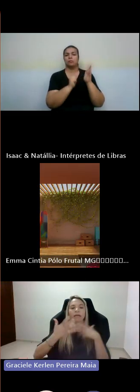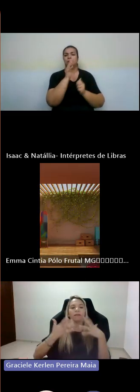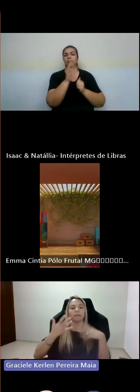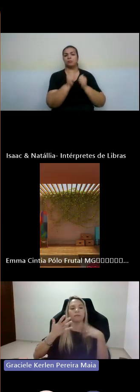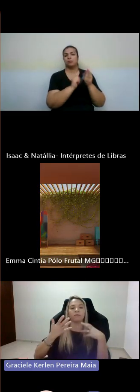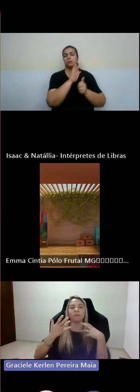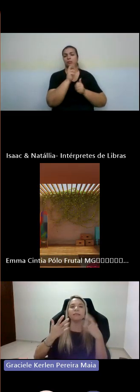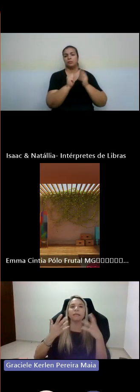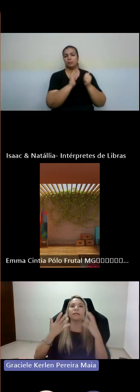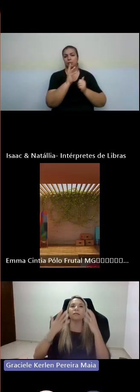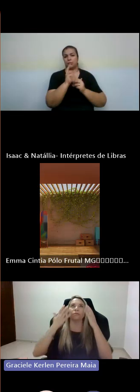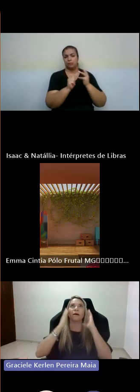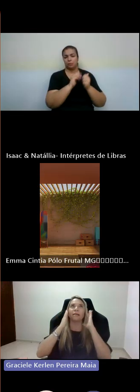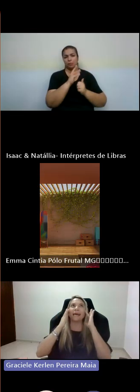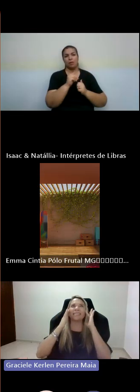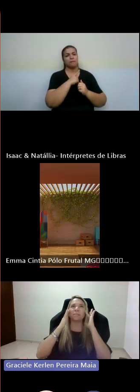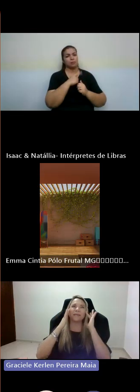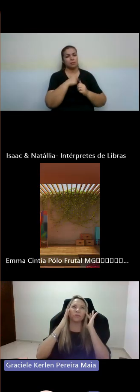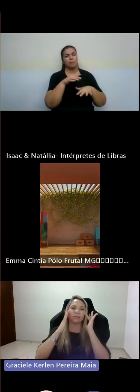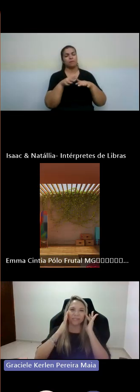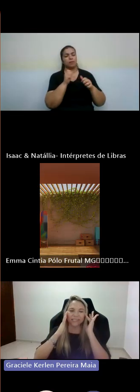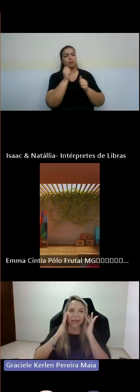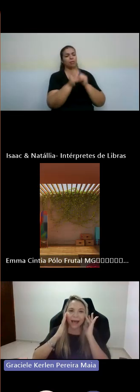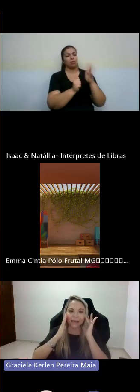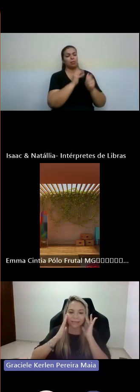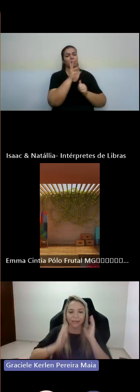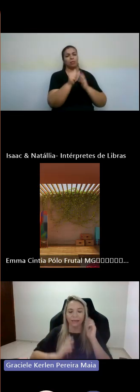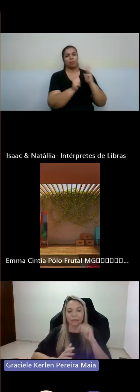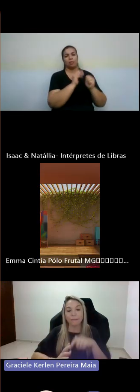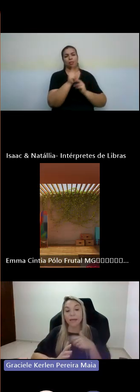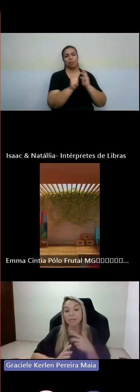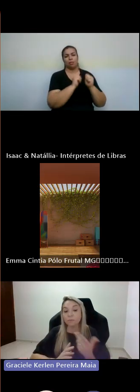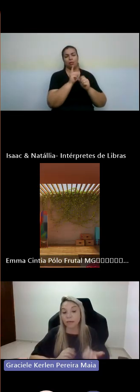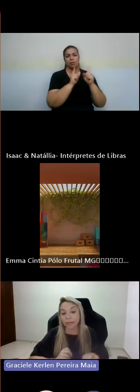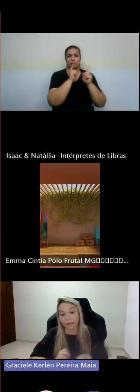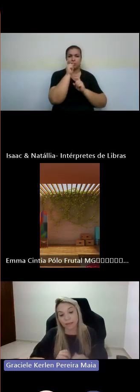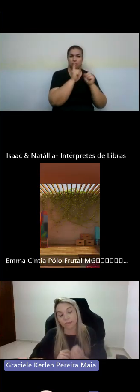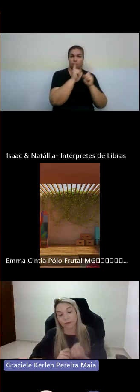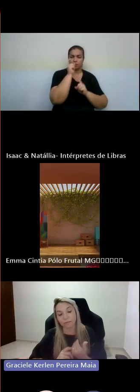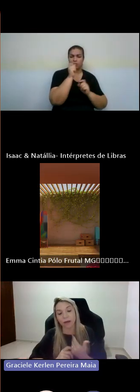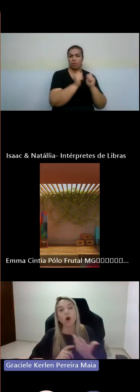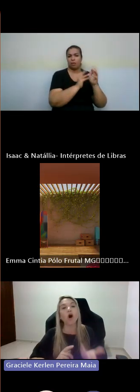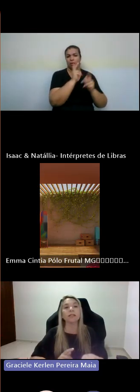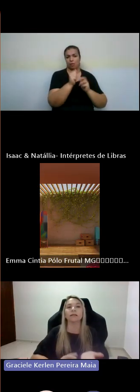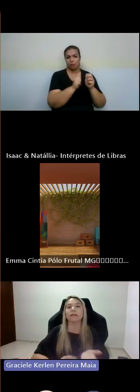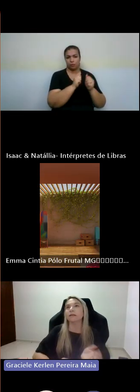mão dele vai estar se movimentando, né? As expressões faciais, né? Mesmo quem aí